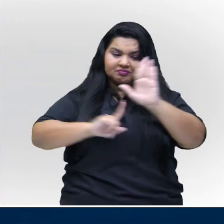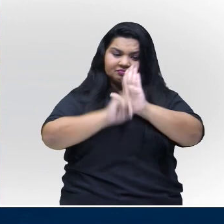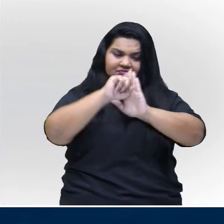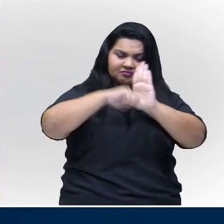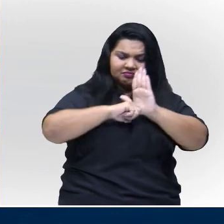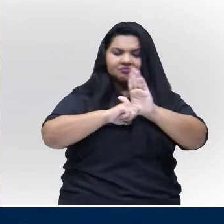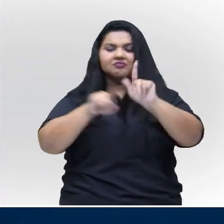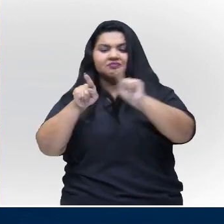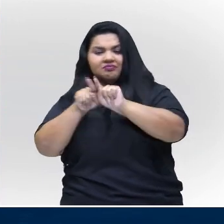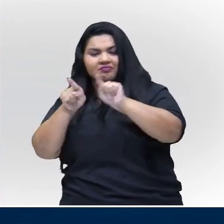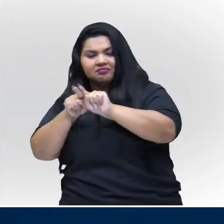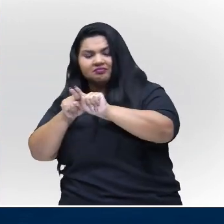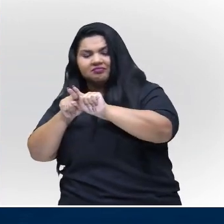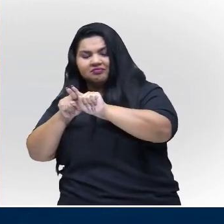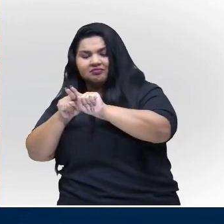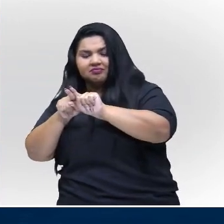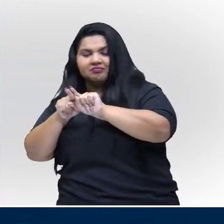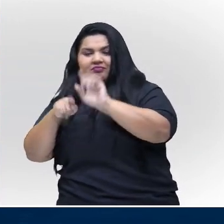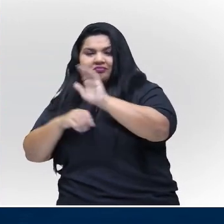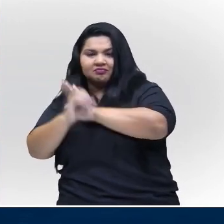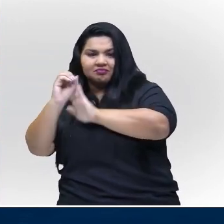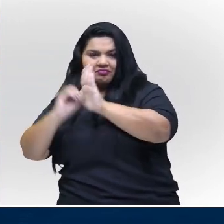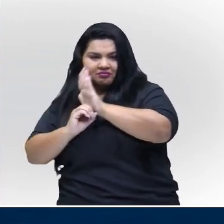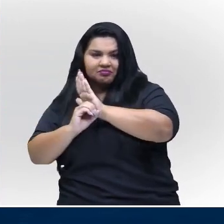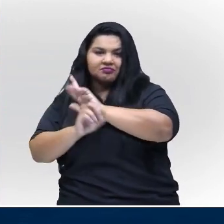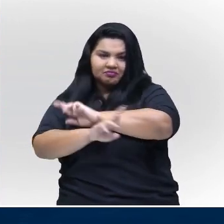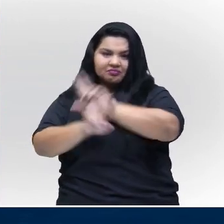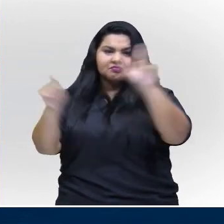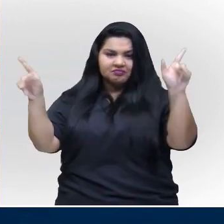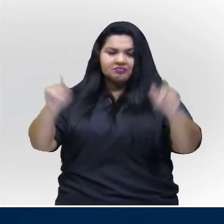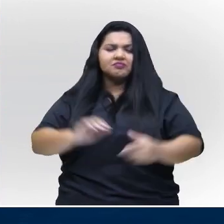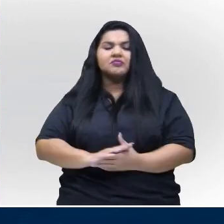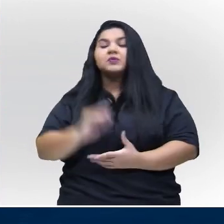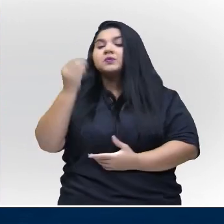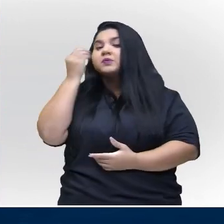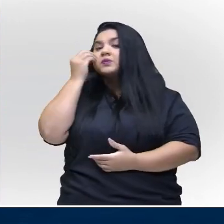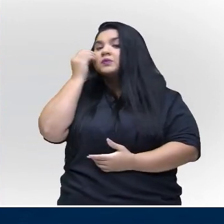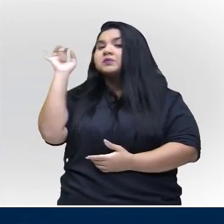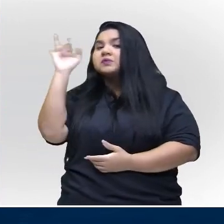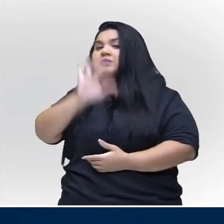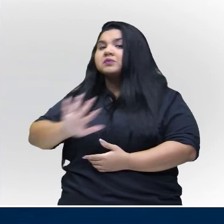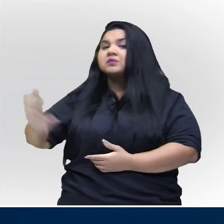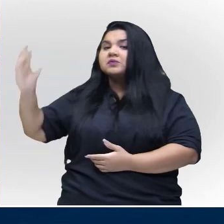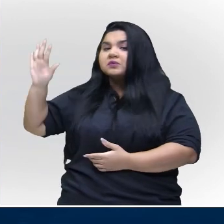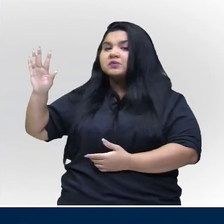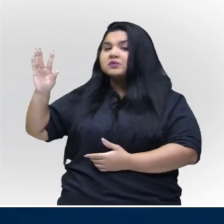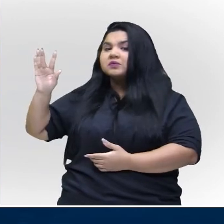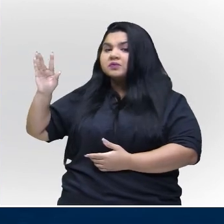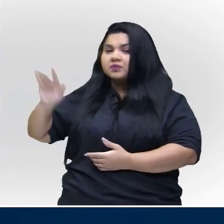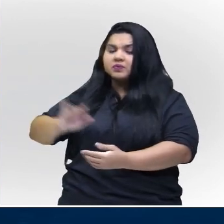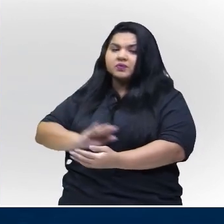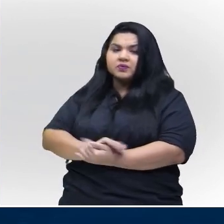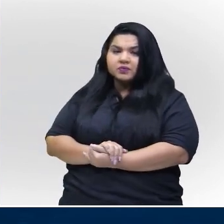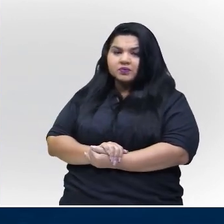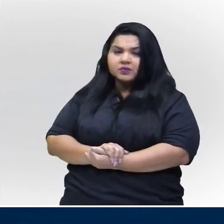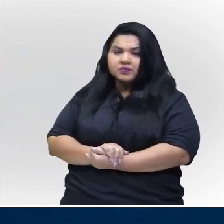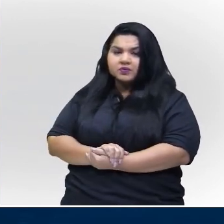e eucariontes. Então essa imagem que a gente está observando aqui, ó, é de uma célula, né, como eu